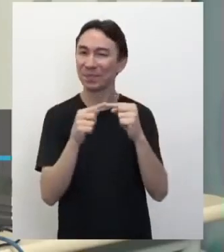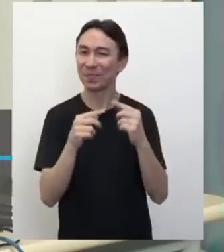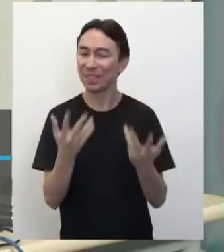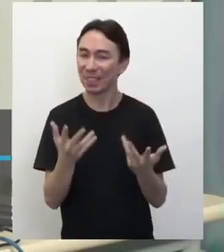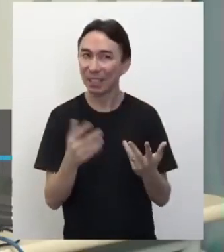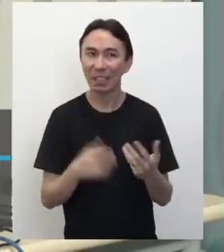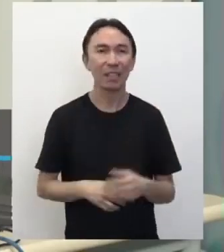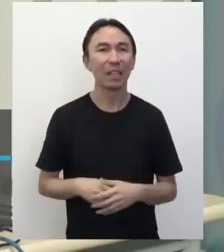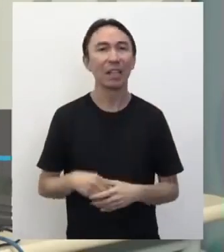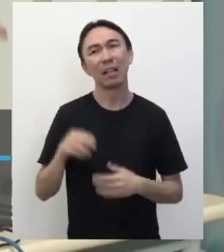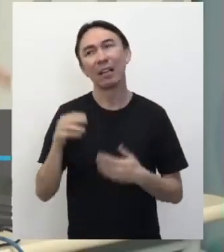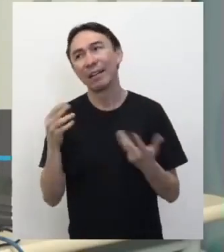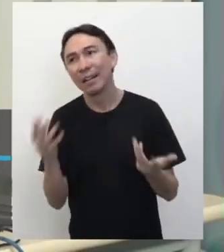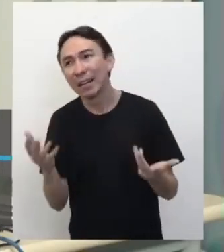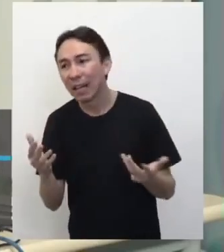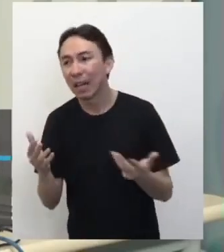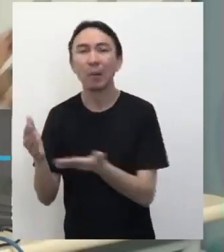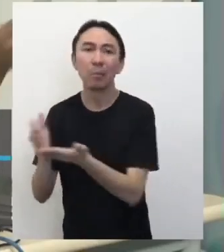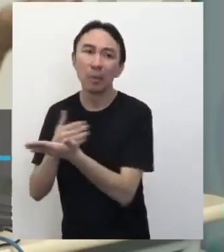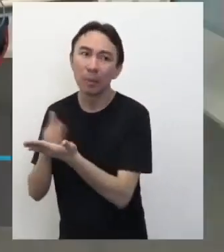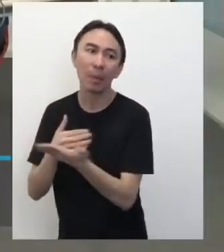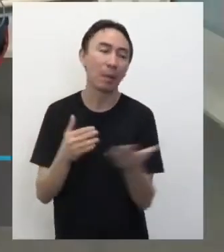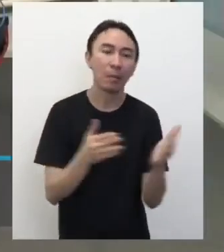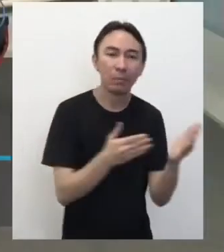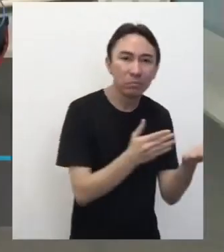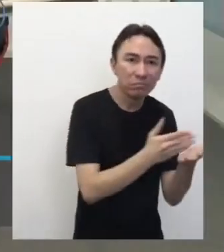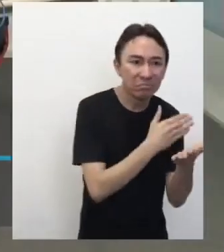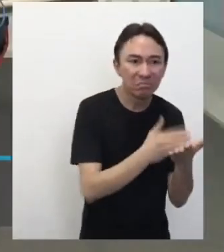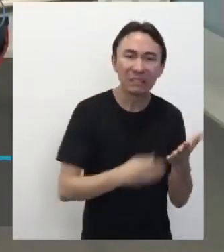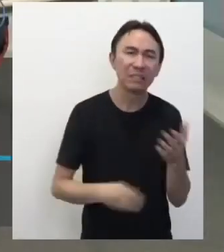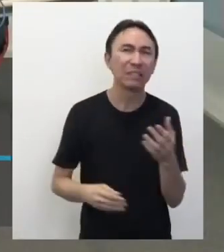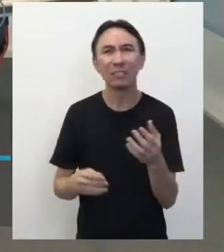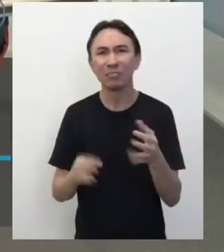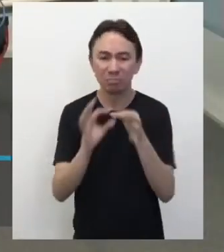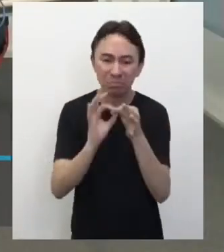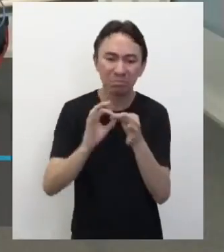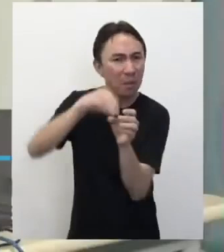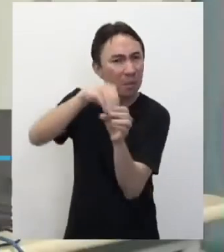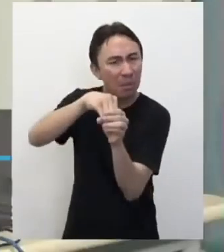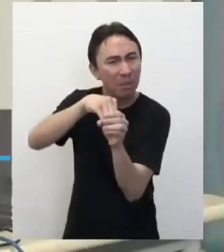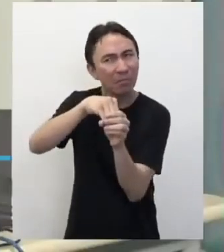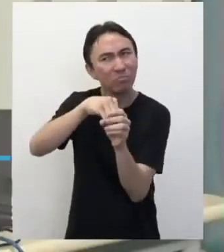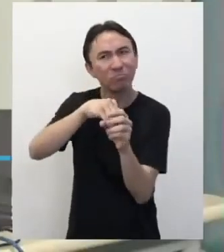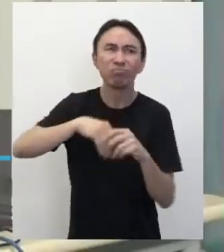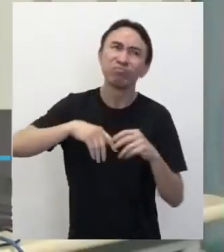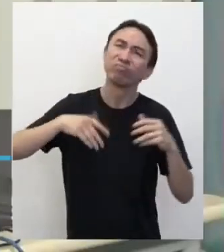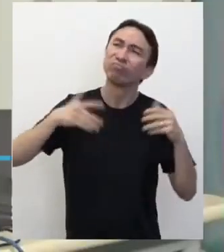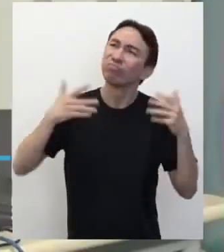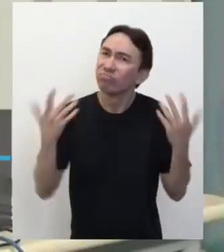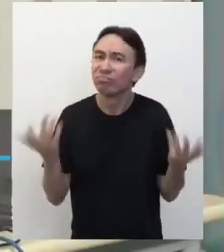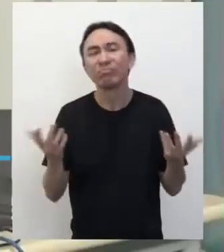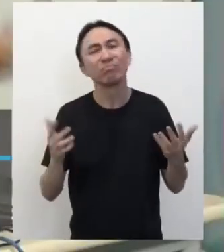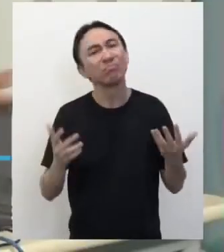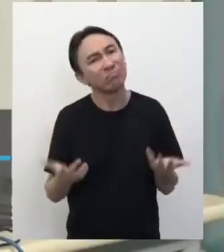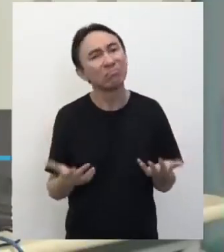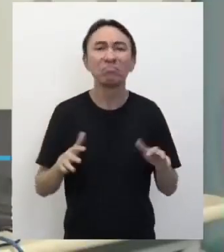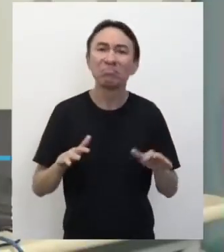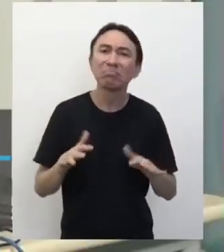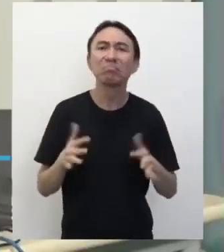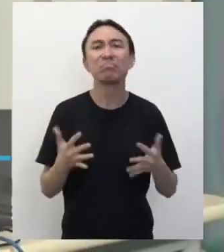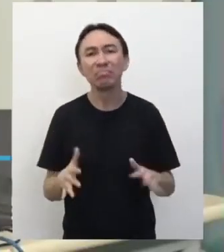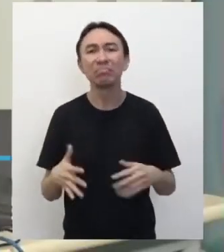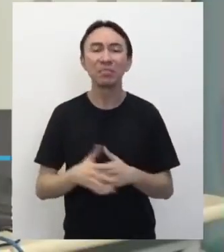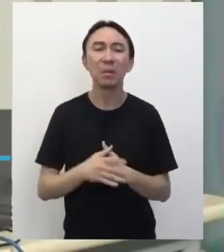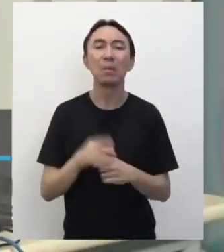dentro da outra, de certa forma, sim. Por quê? Porque as 2 estão vivendo os 2 autores